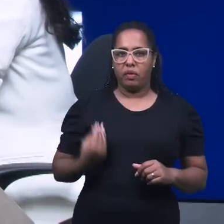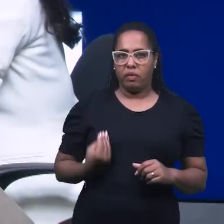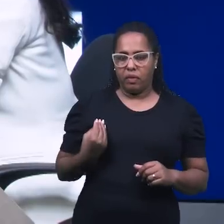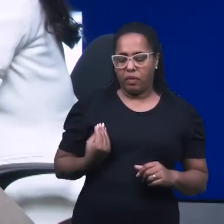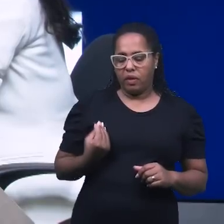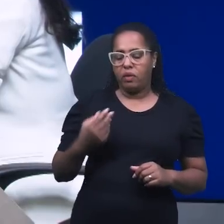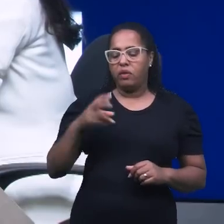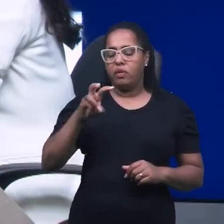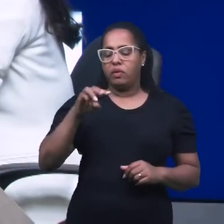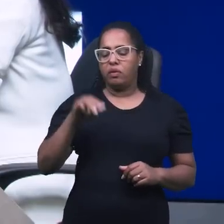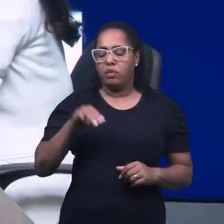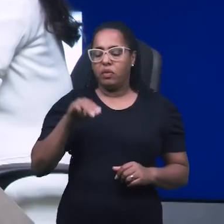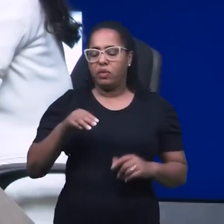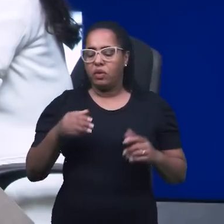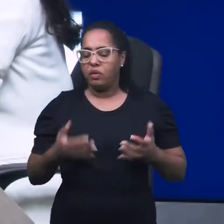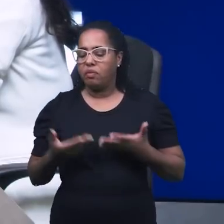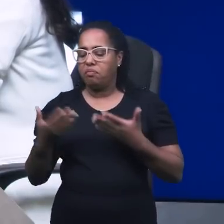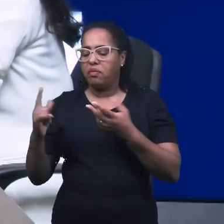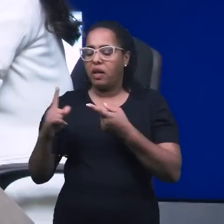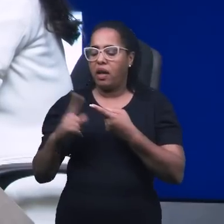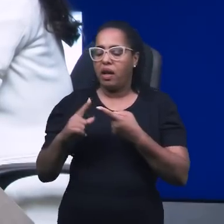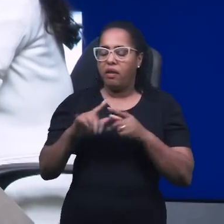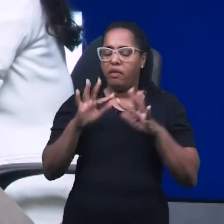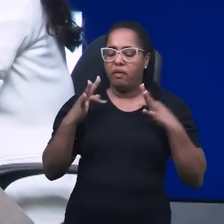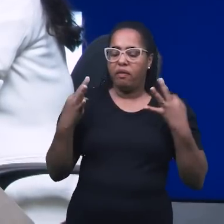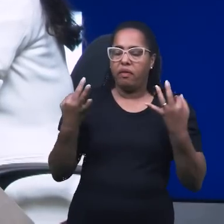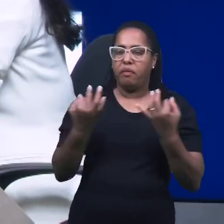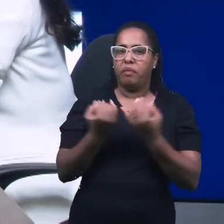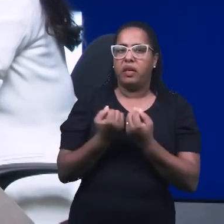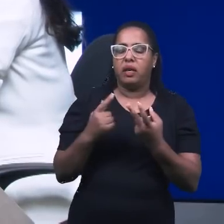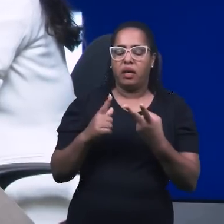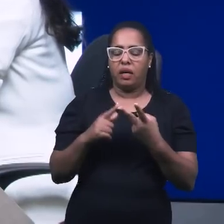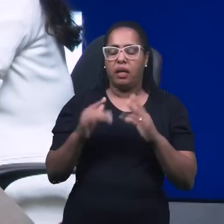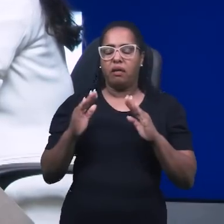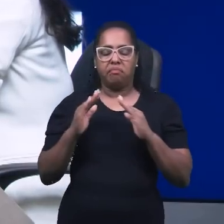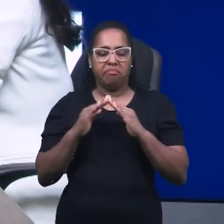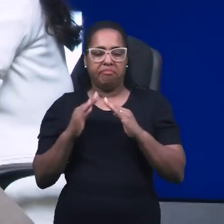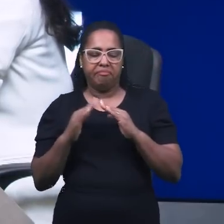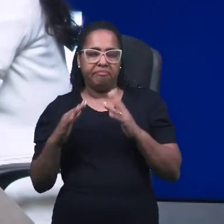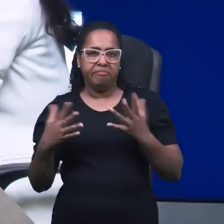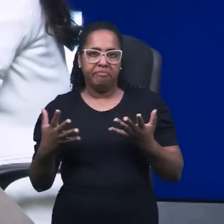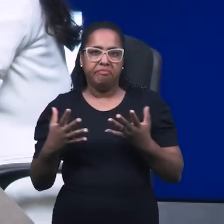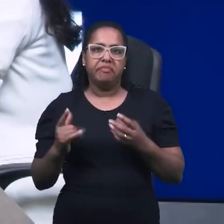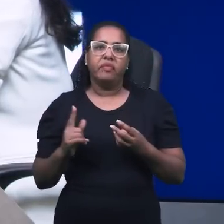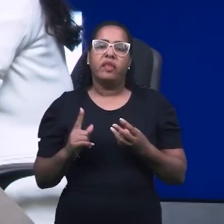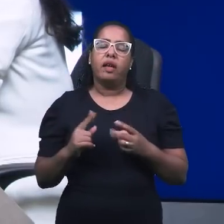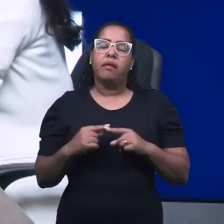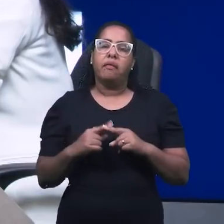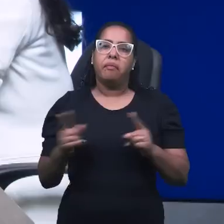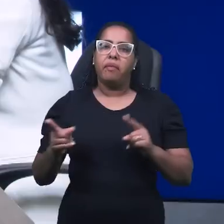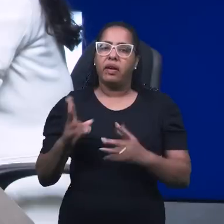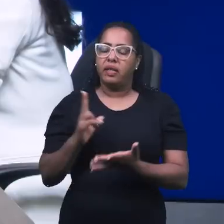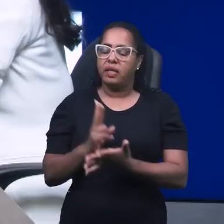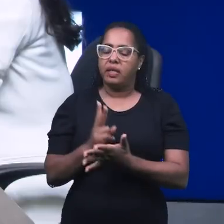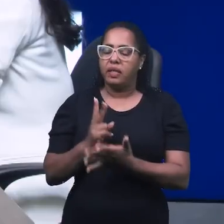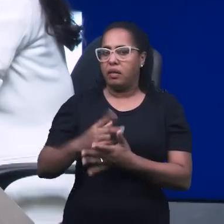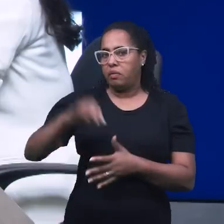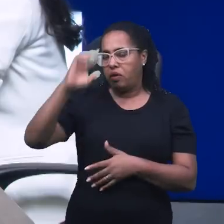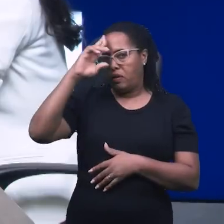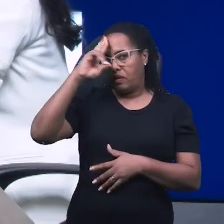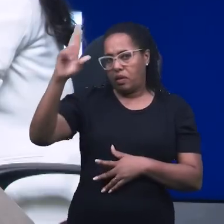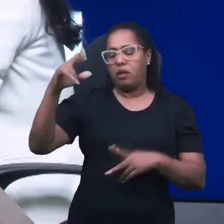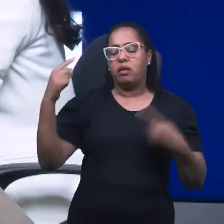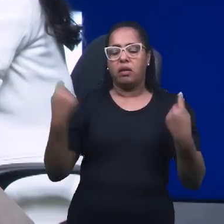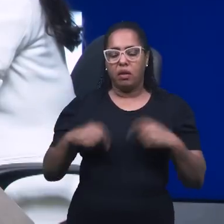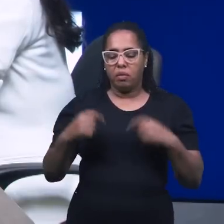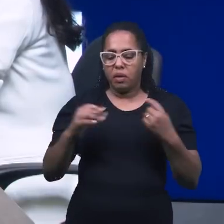eu colocava diante do Senhor a minha família, né, o meu lar, mas eu sempre lembrava: Senhor,